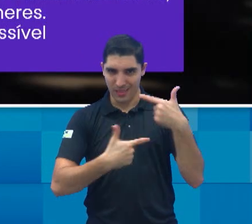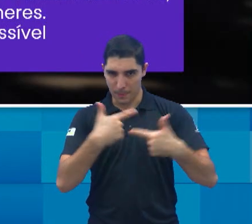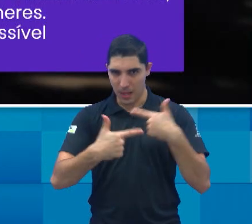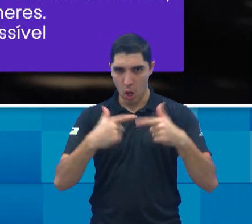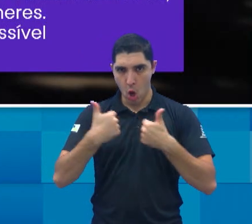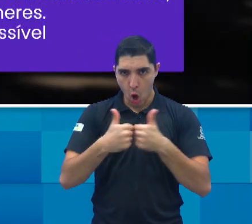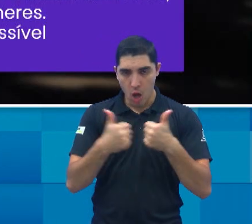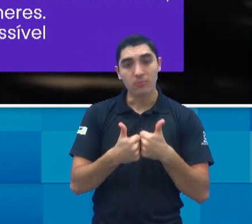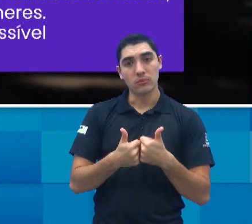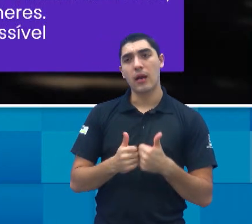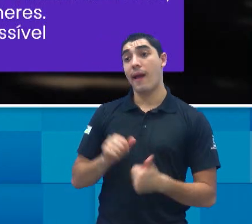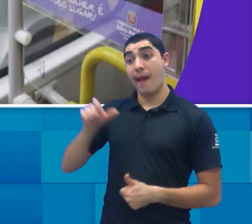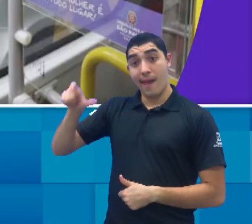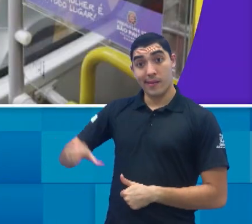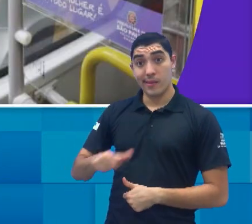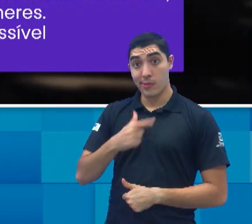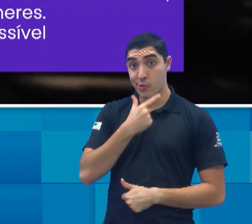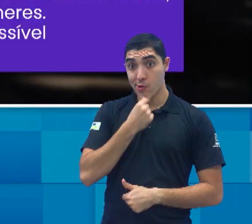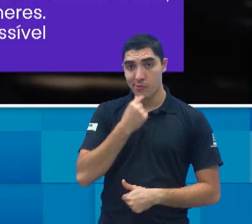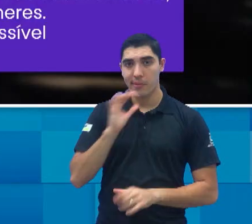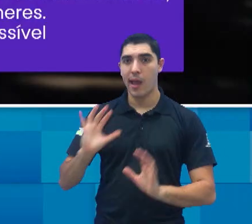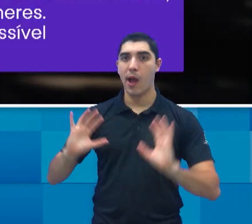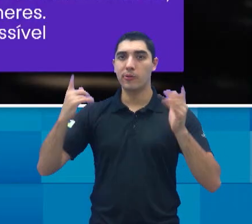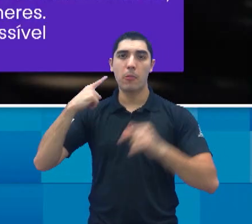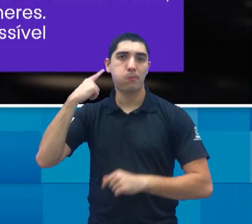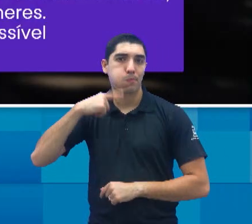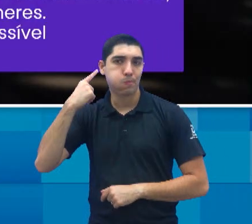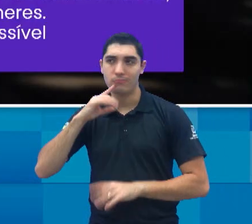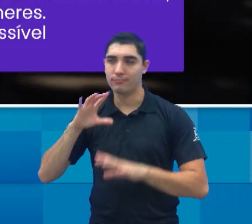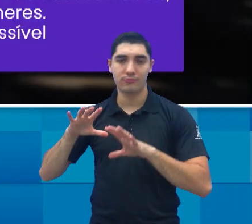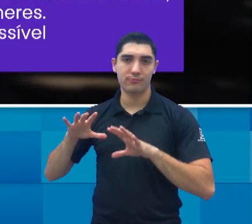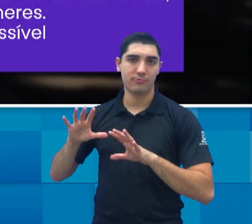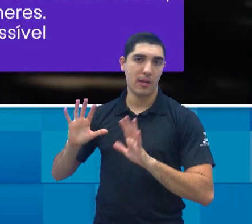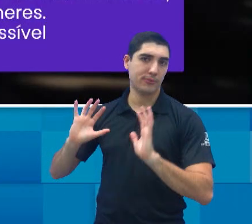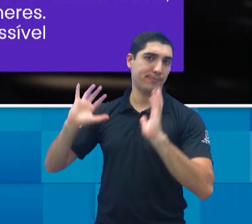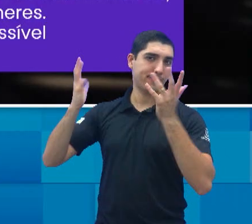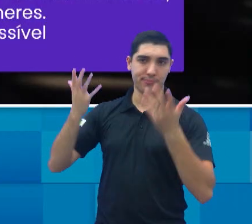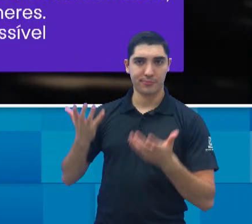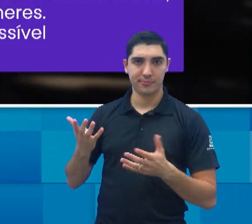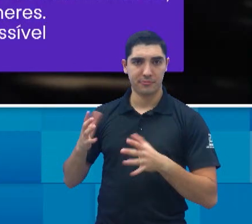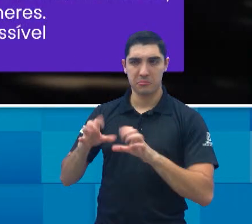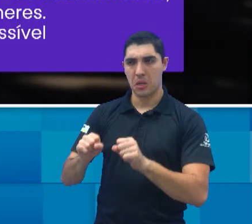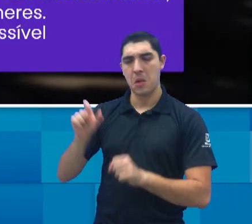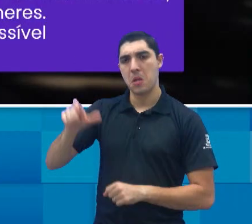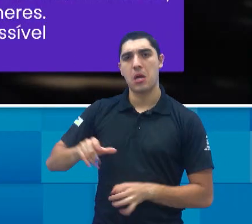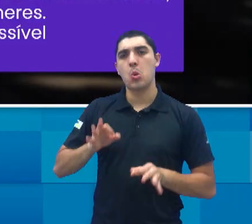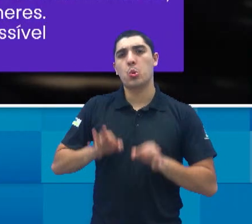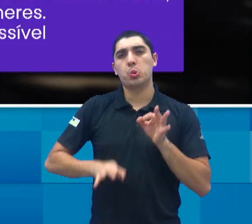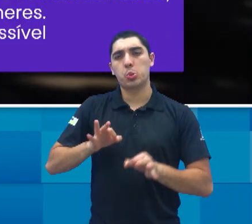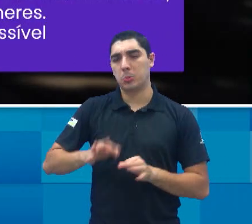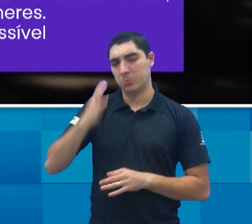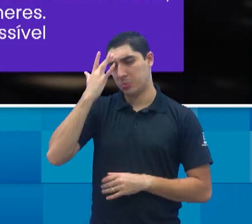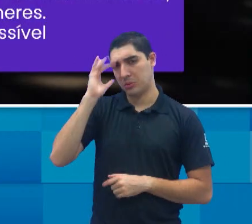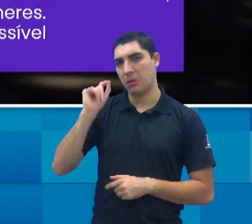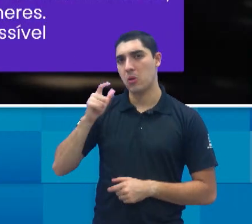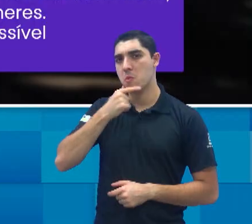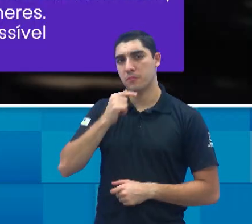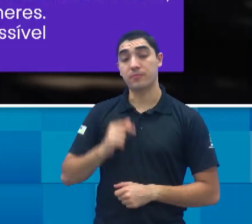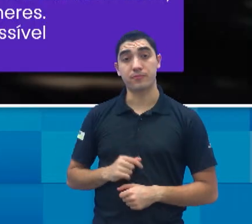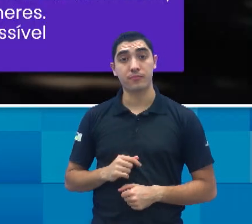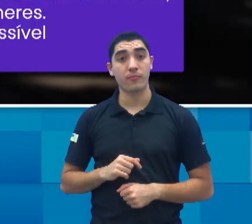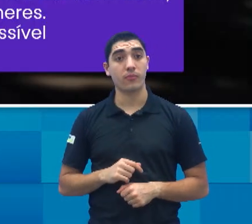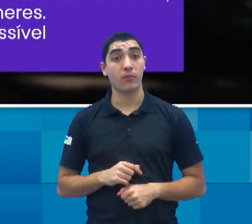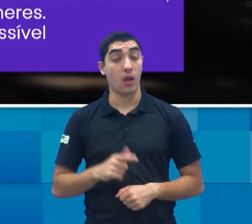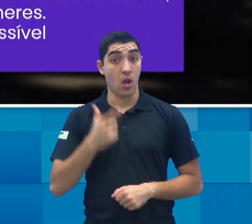com o advogado, né? Sei lá o que mais, se o juiz, quem que liberou ele. Mais de 2 suspeitos. Mais